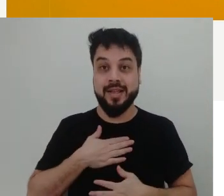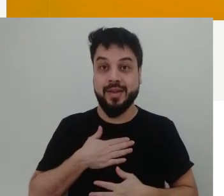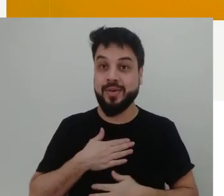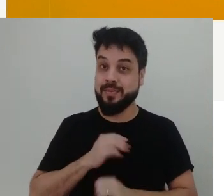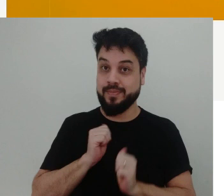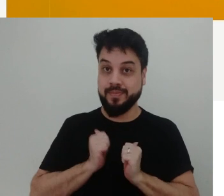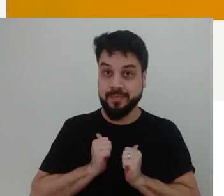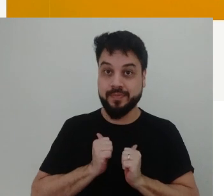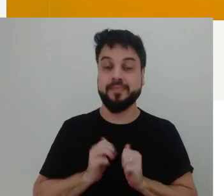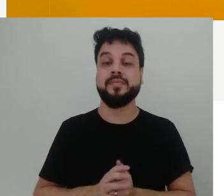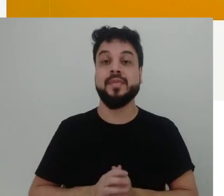Alguém gostaria?